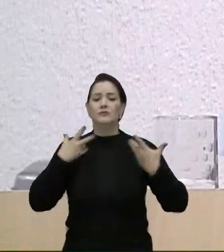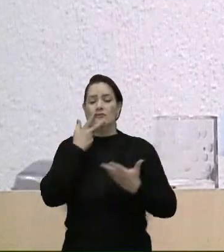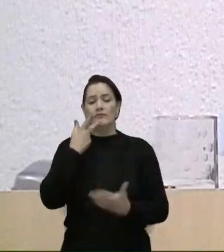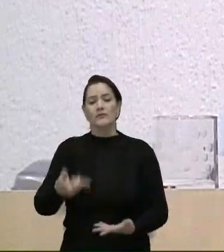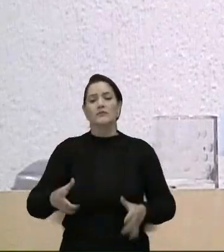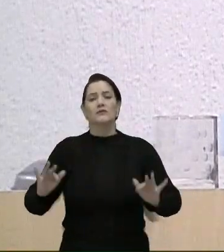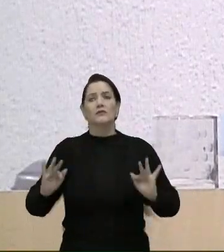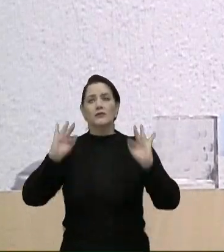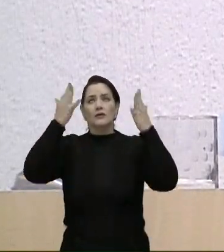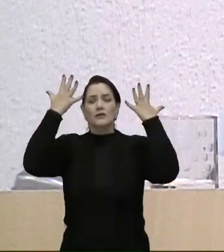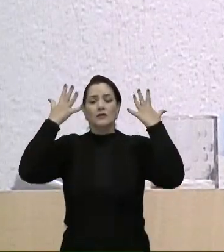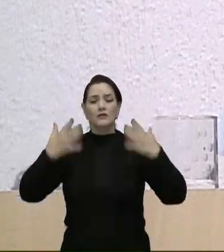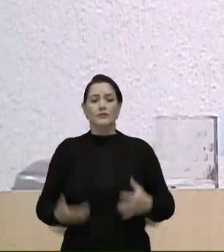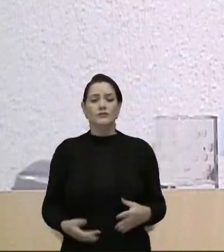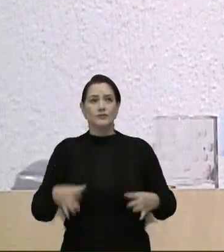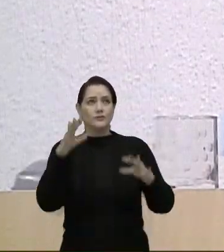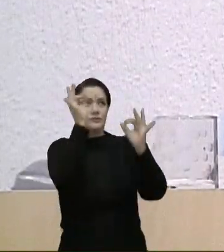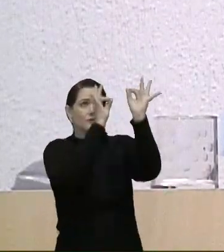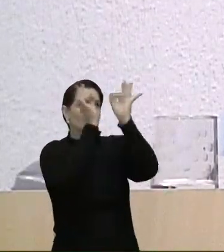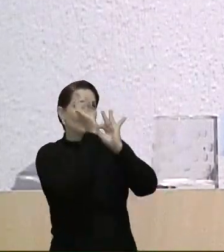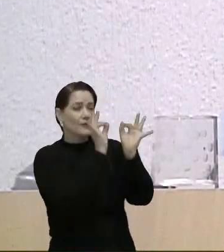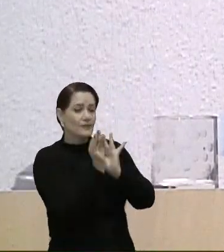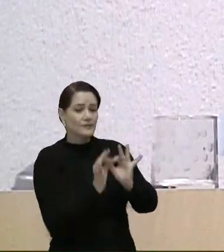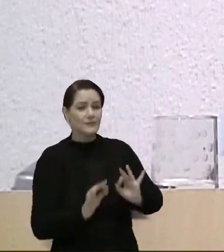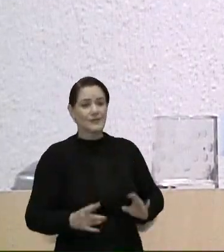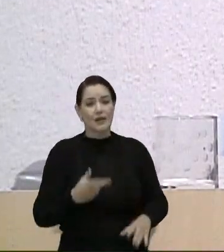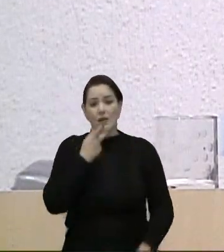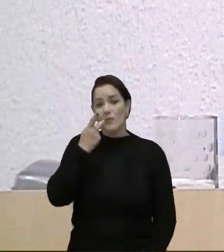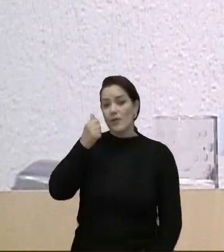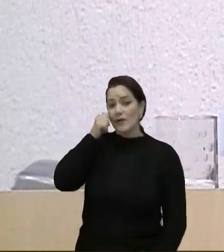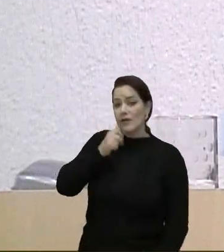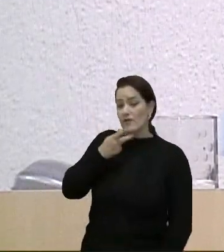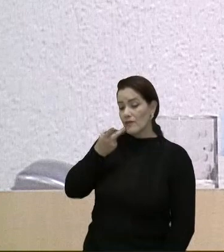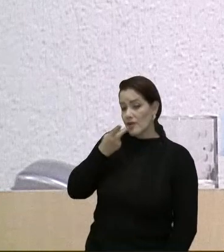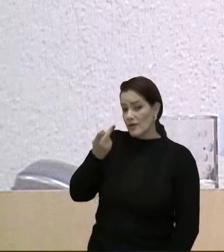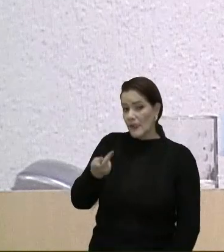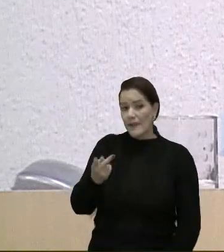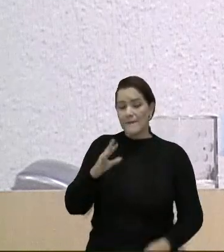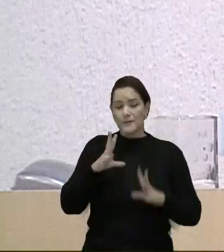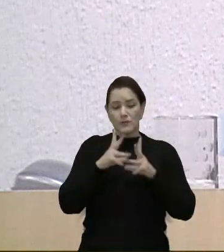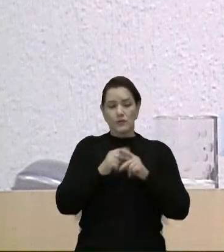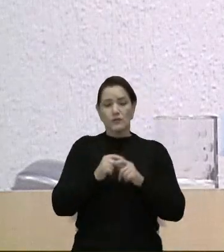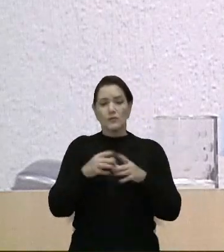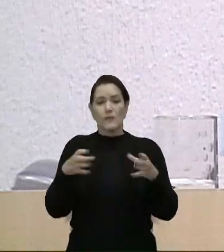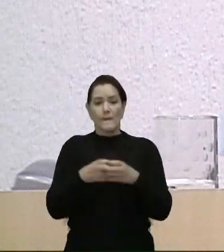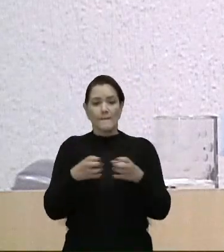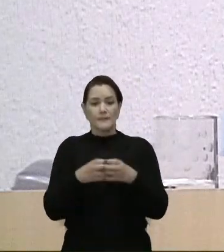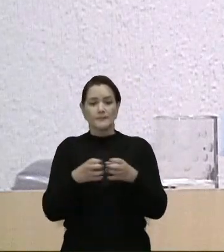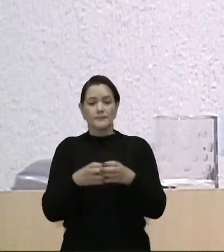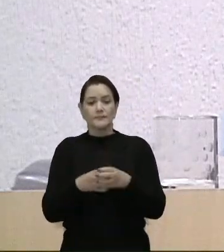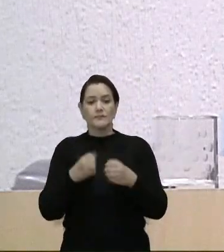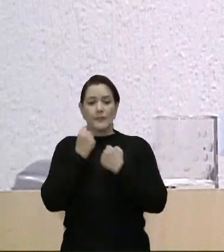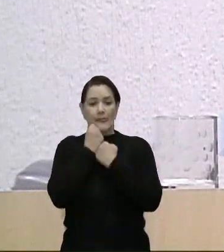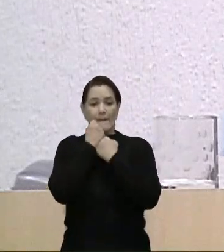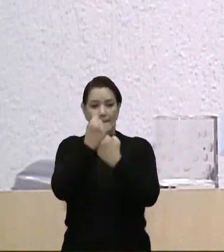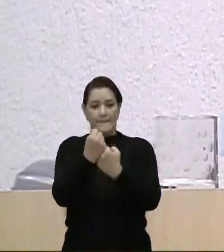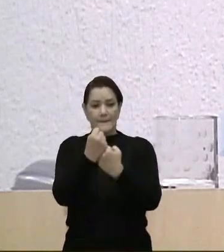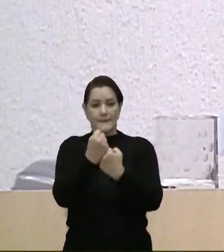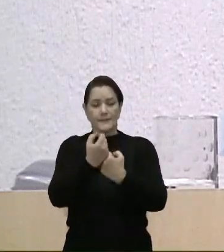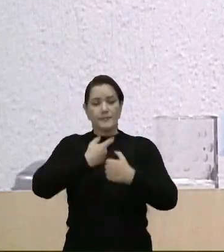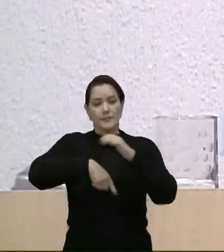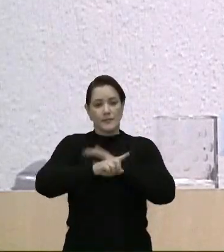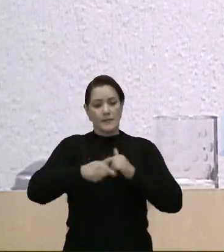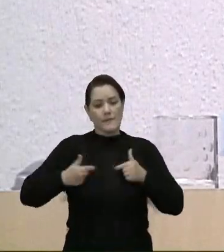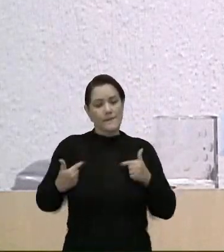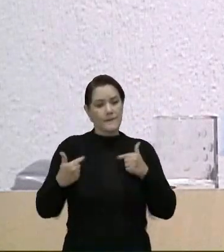festa. A decoradora, a cerimonialista e os demais. Então, pessoal, apoia, vamos em